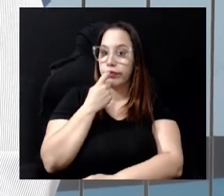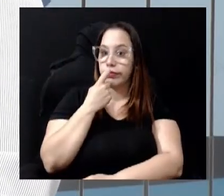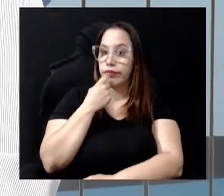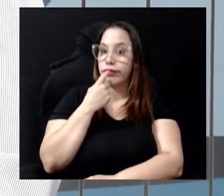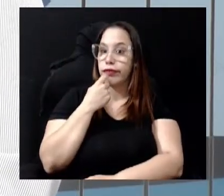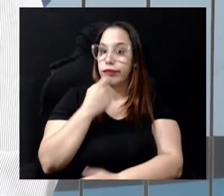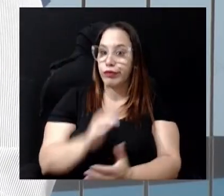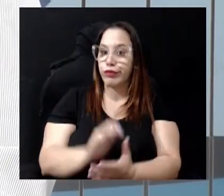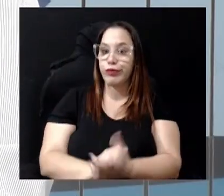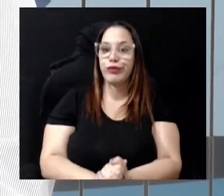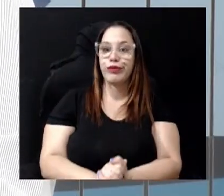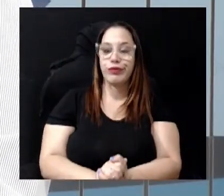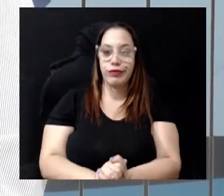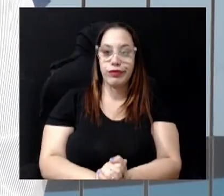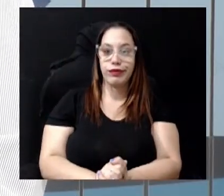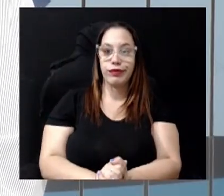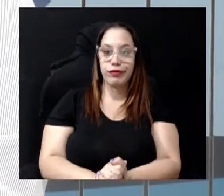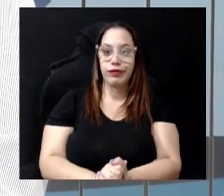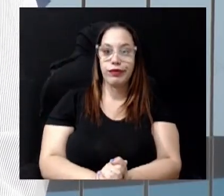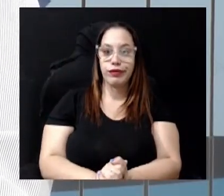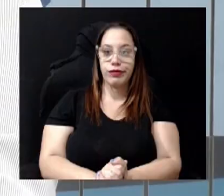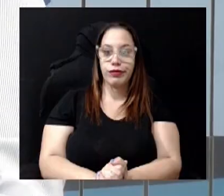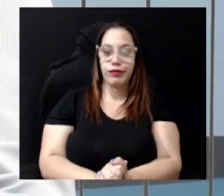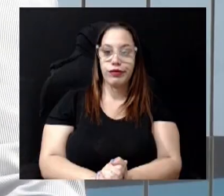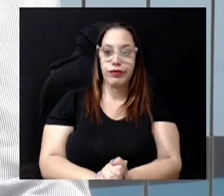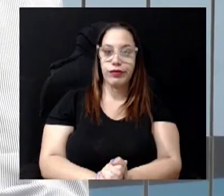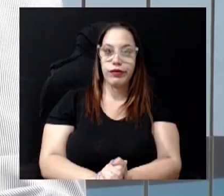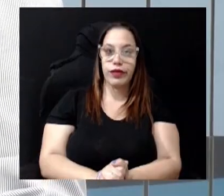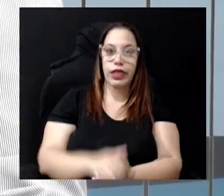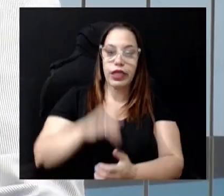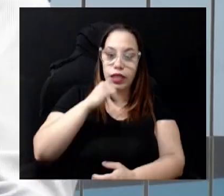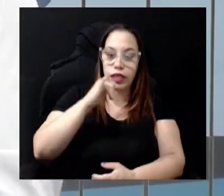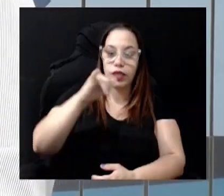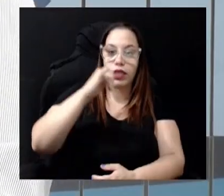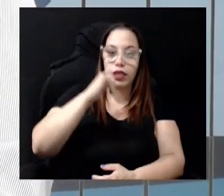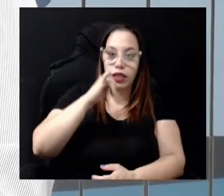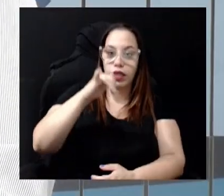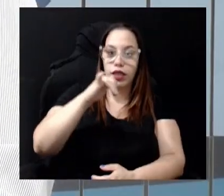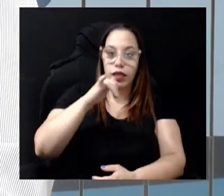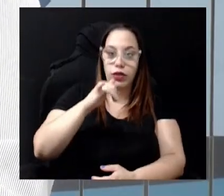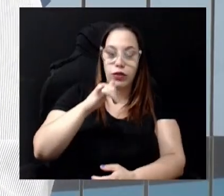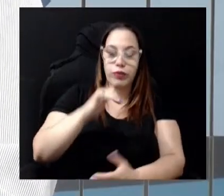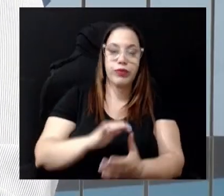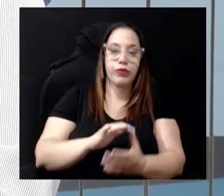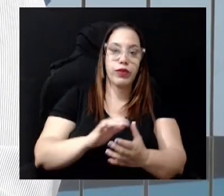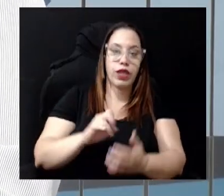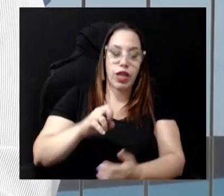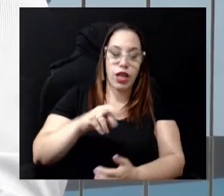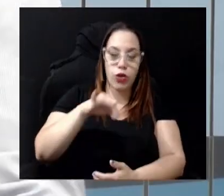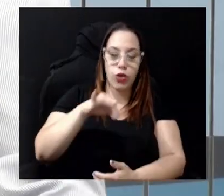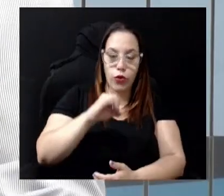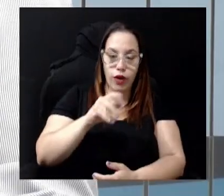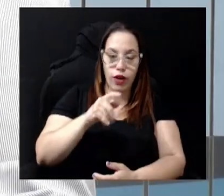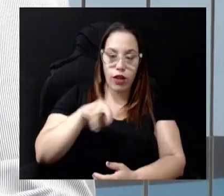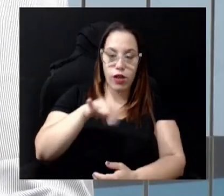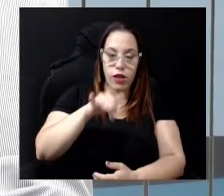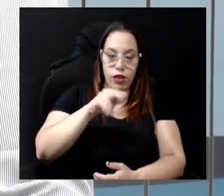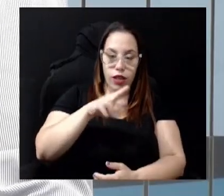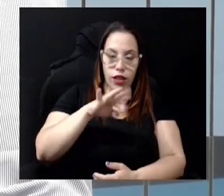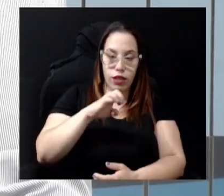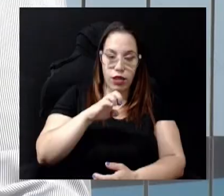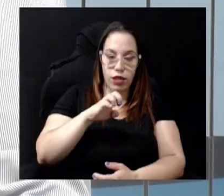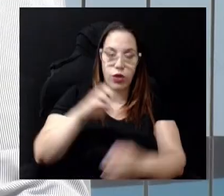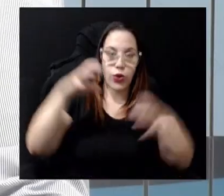sujeitos a esse tipo de situação, dada que a nossa matriz elétrica ela está sustentada na hidroeletricidade e, portanto, quando chove